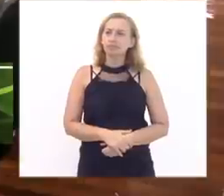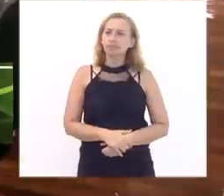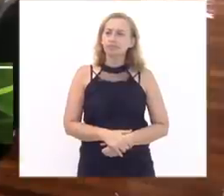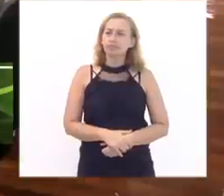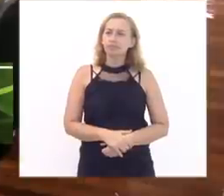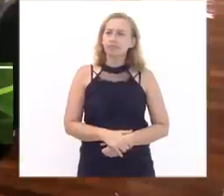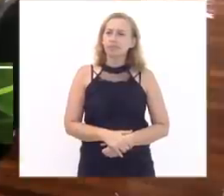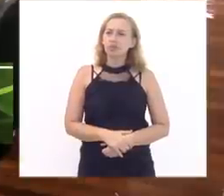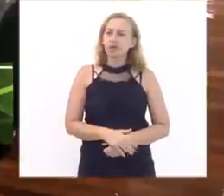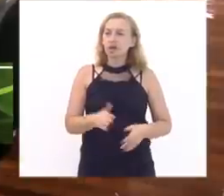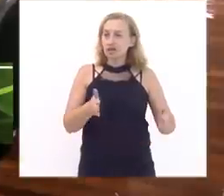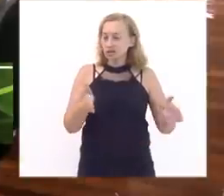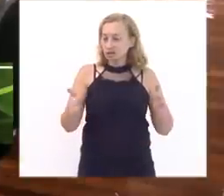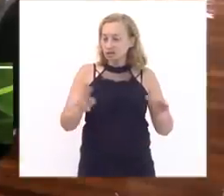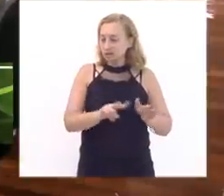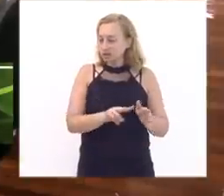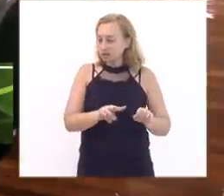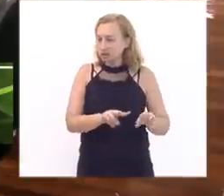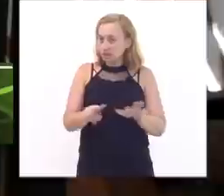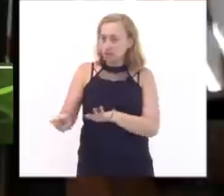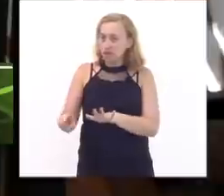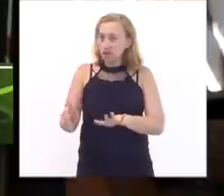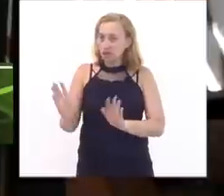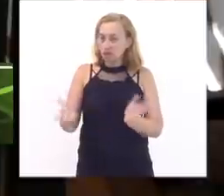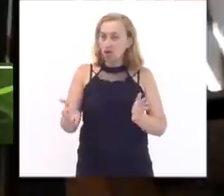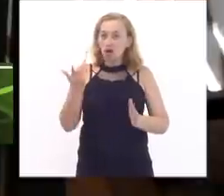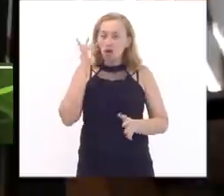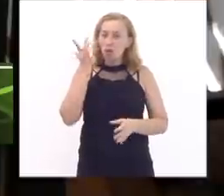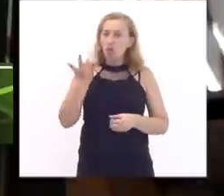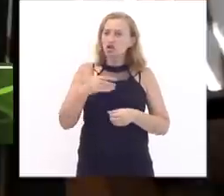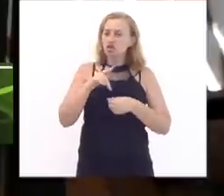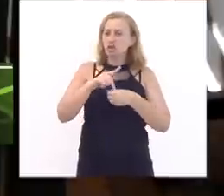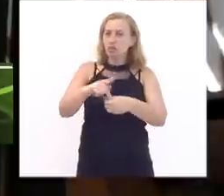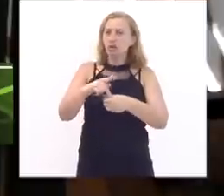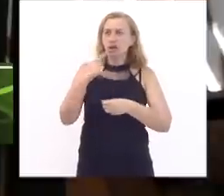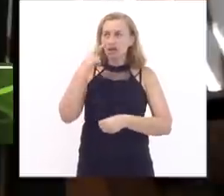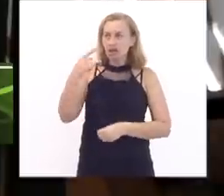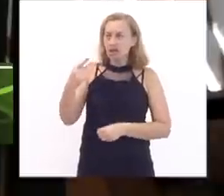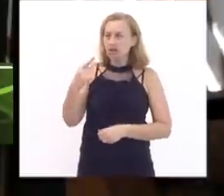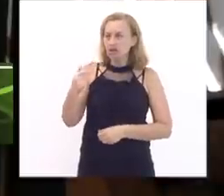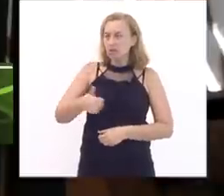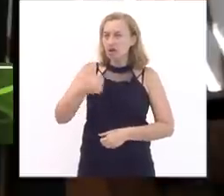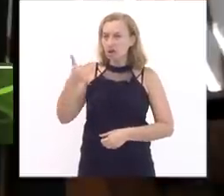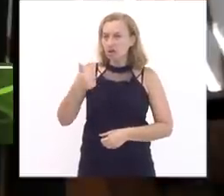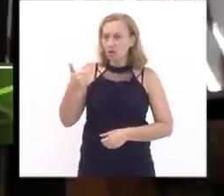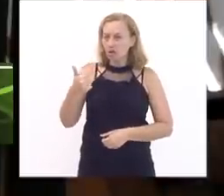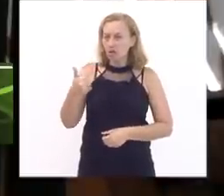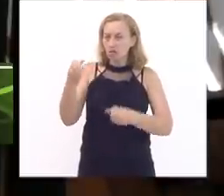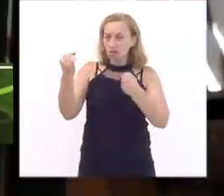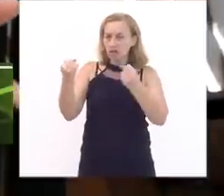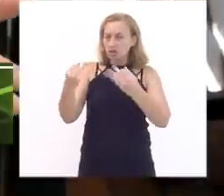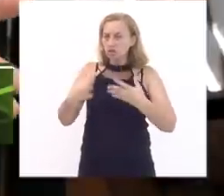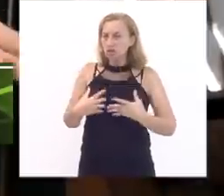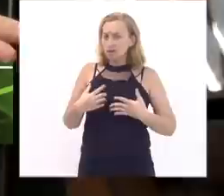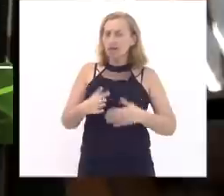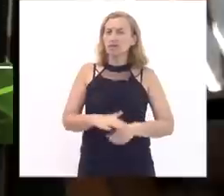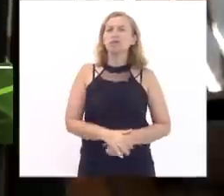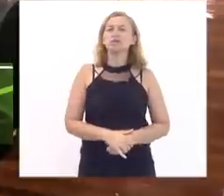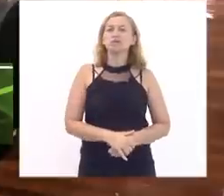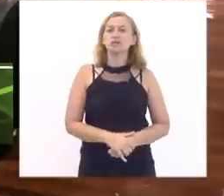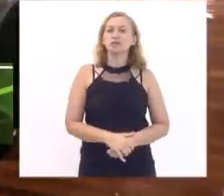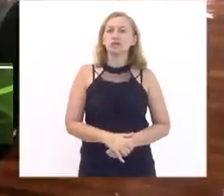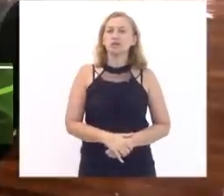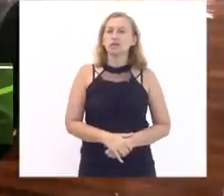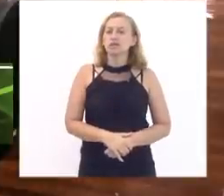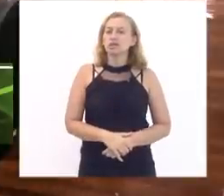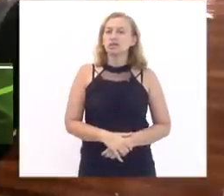Estava tudo essa semana, mas eu acho que a procuradoria tem que dirimir a dúvida. Eu não a tenho, mas eu